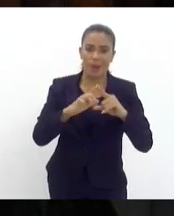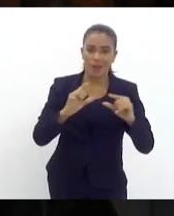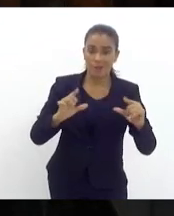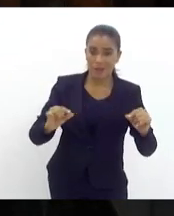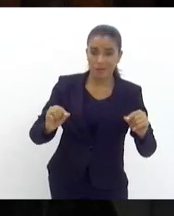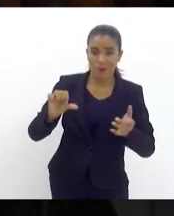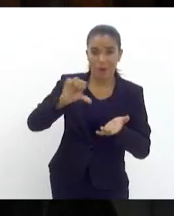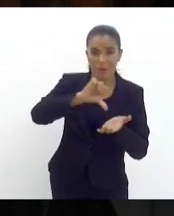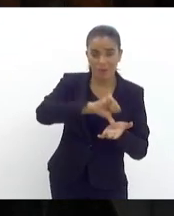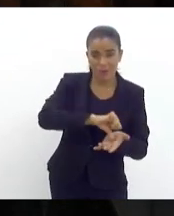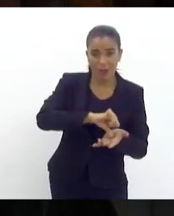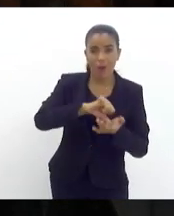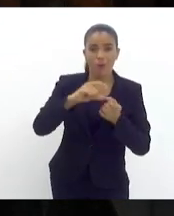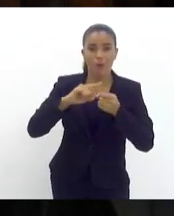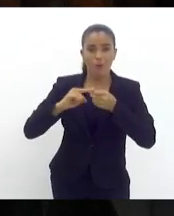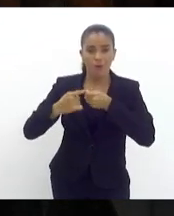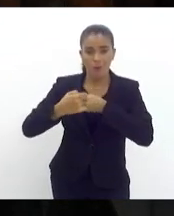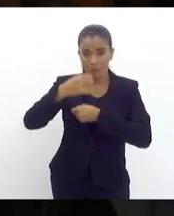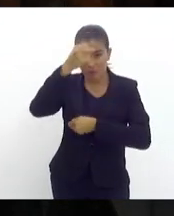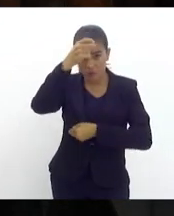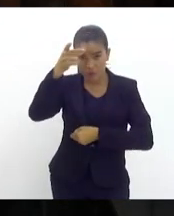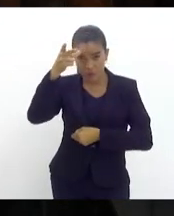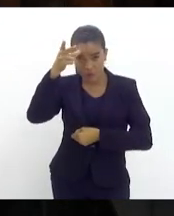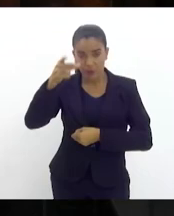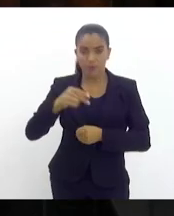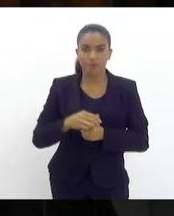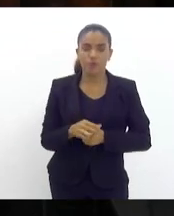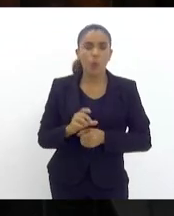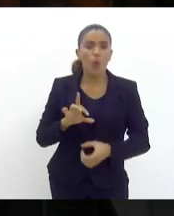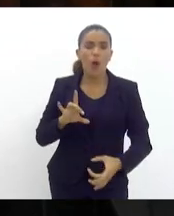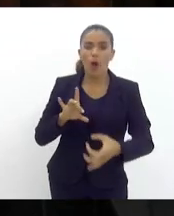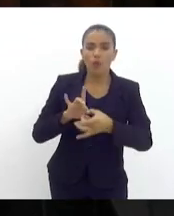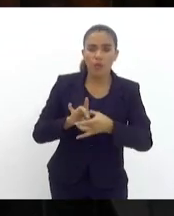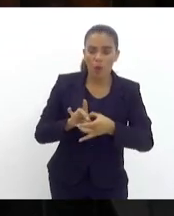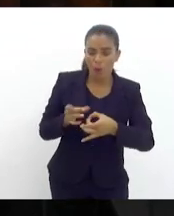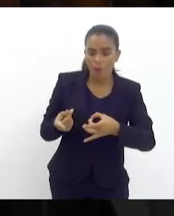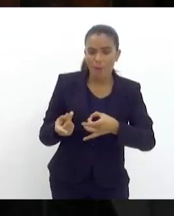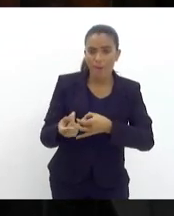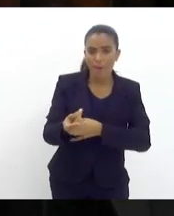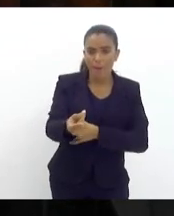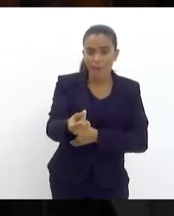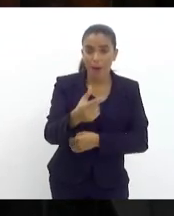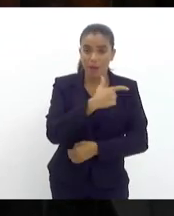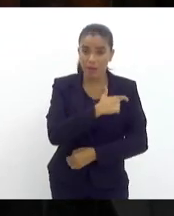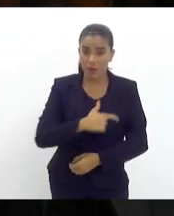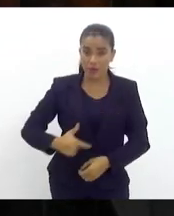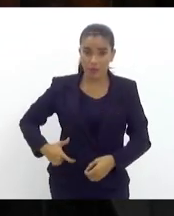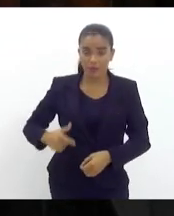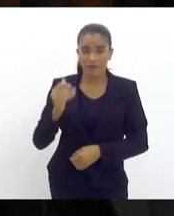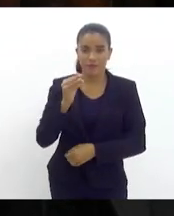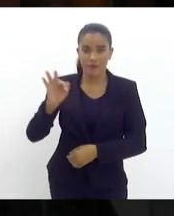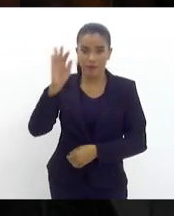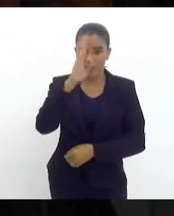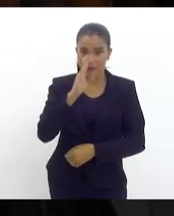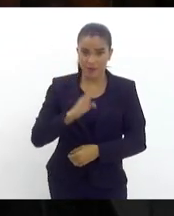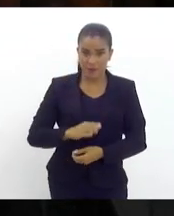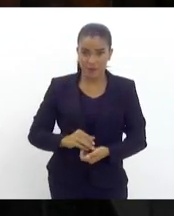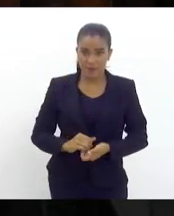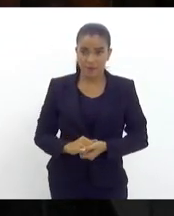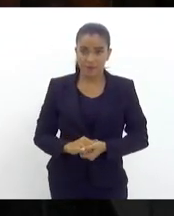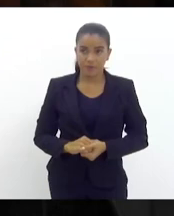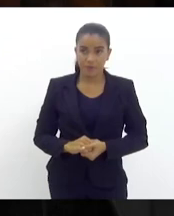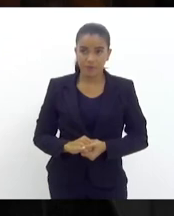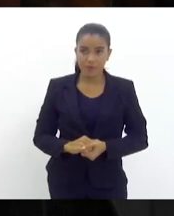seus municípios União indissolúvel da República Federativa do Brasil